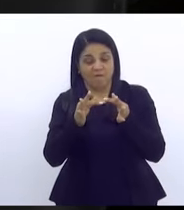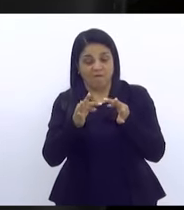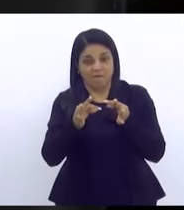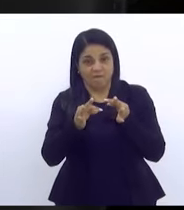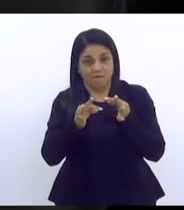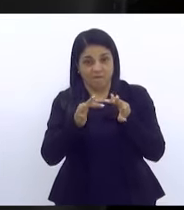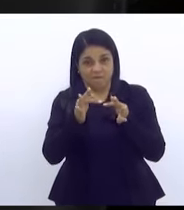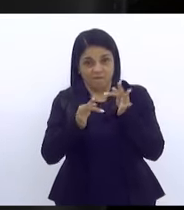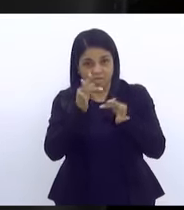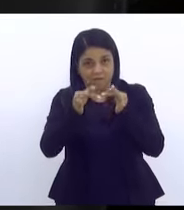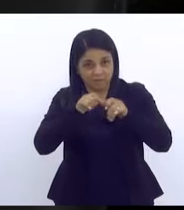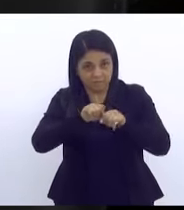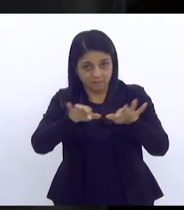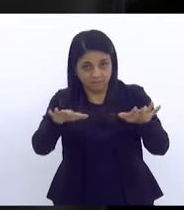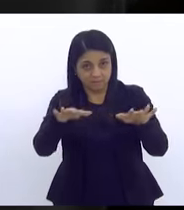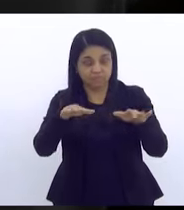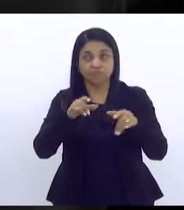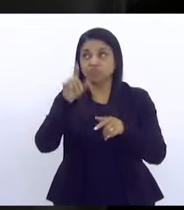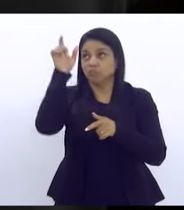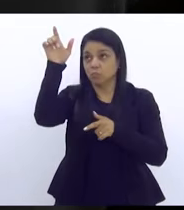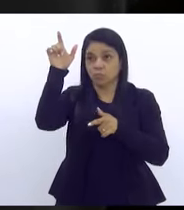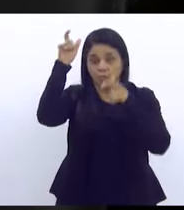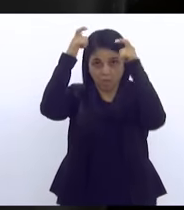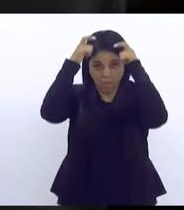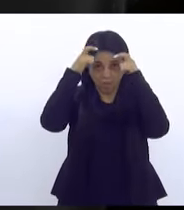de vir o reino de Deus,